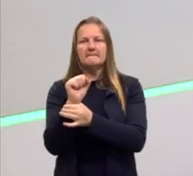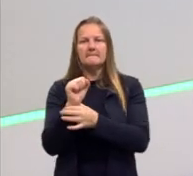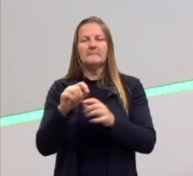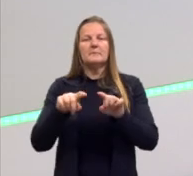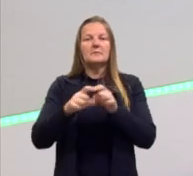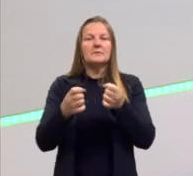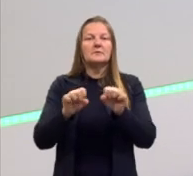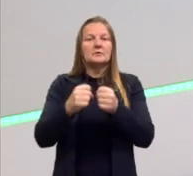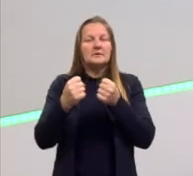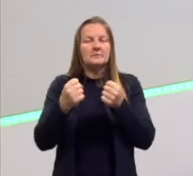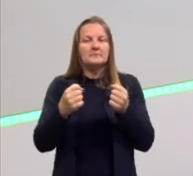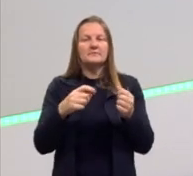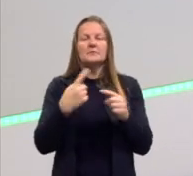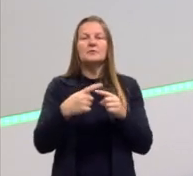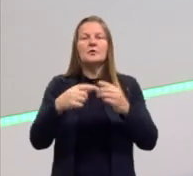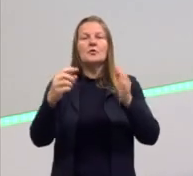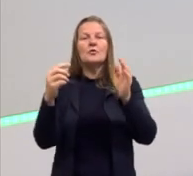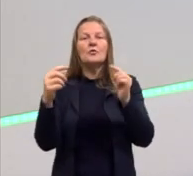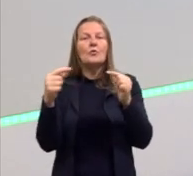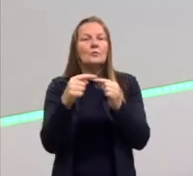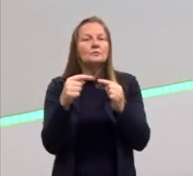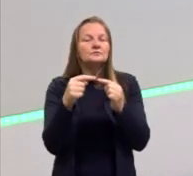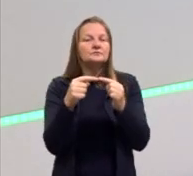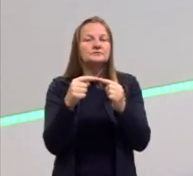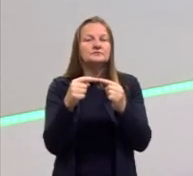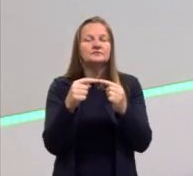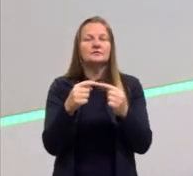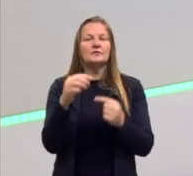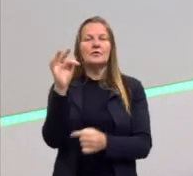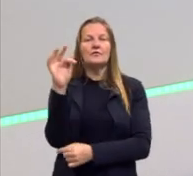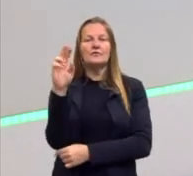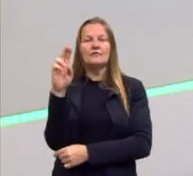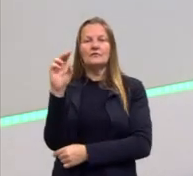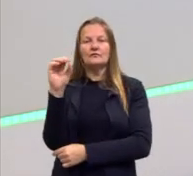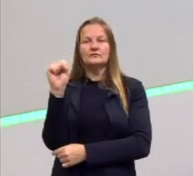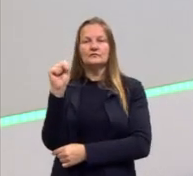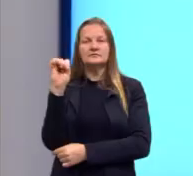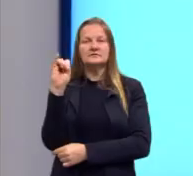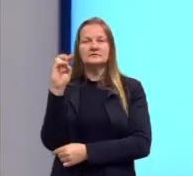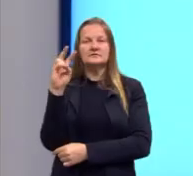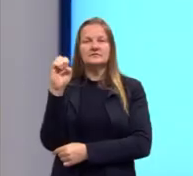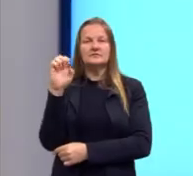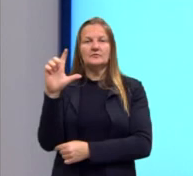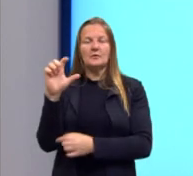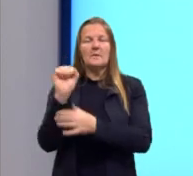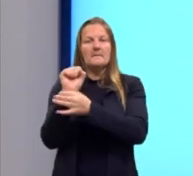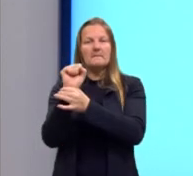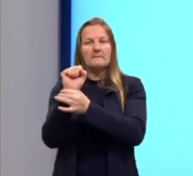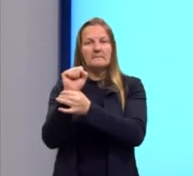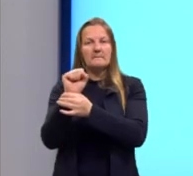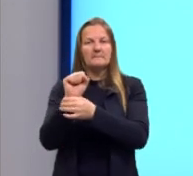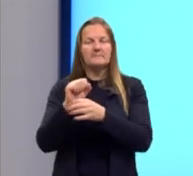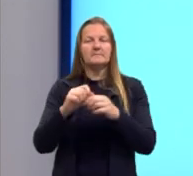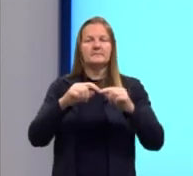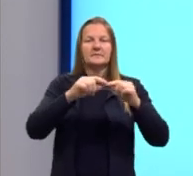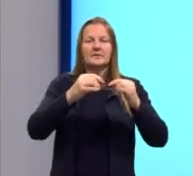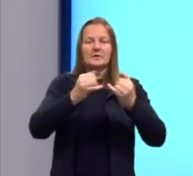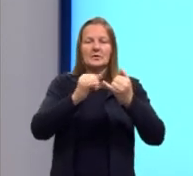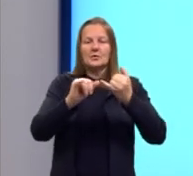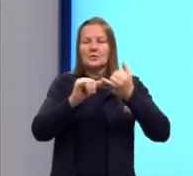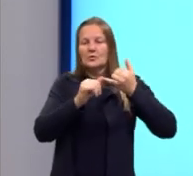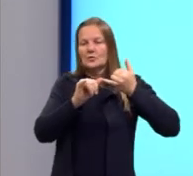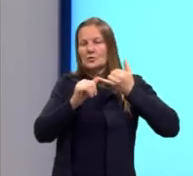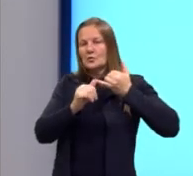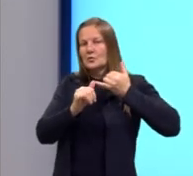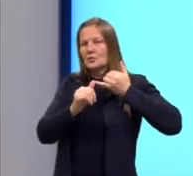Qual é o objetivo do fusível uma questão tá na prática ele é proteger o circuito de altas correntes porque